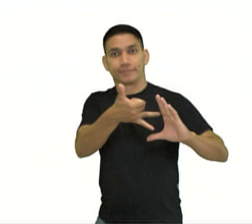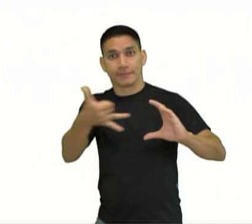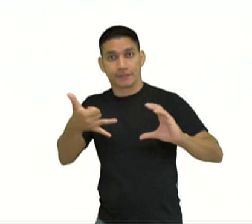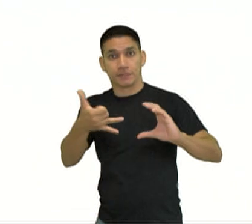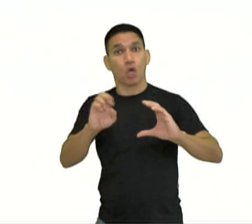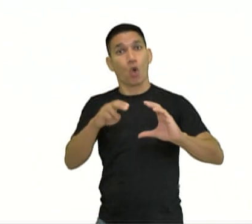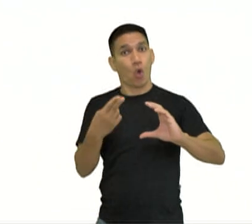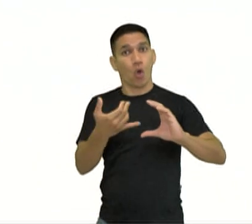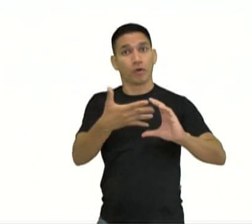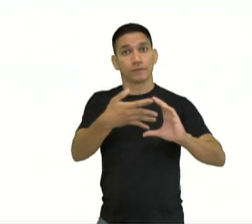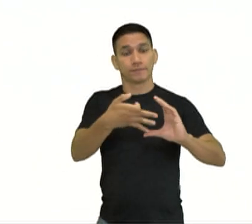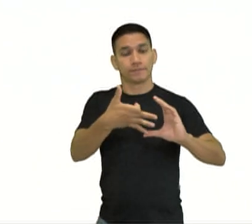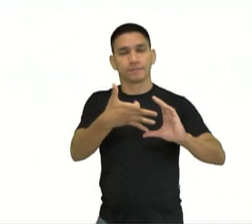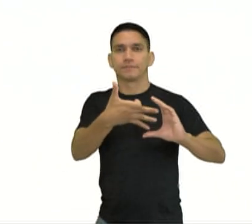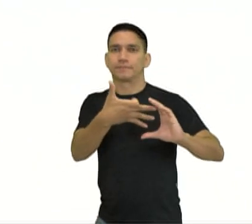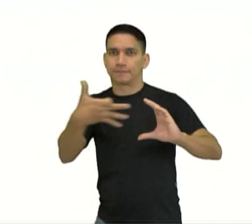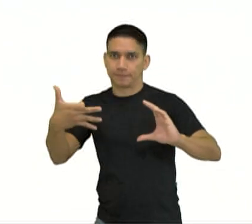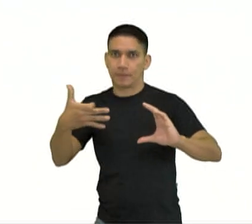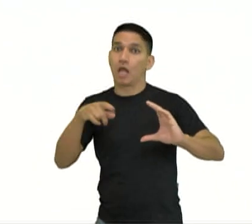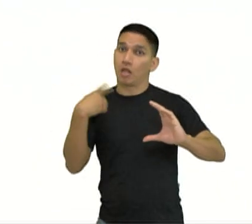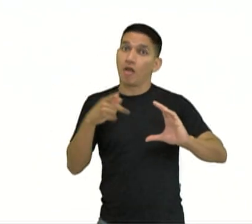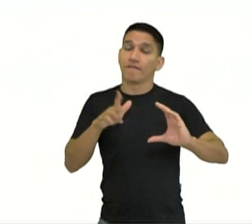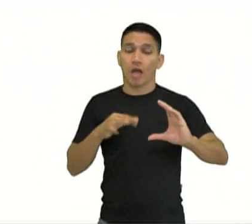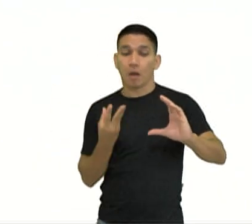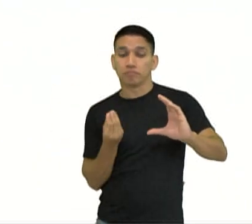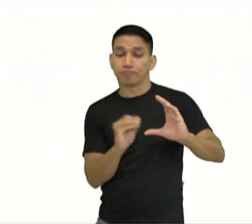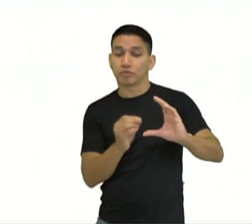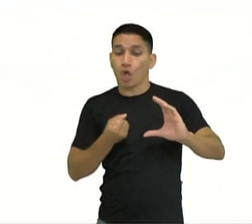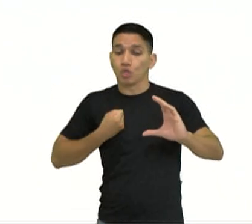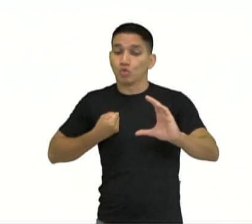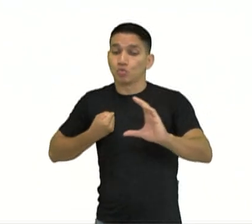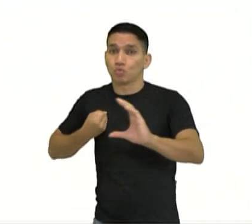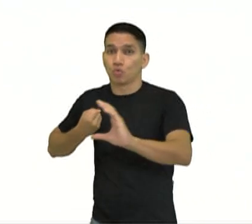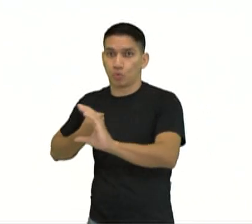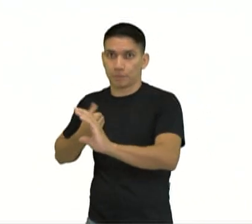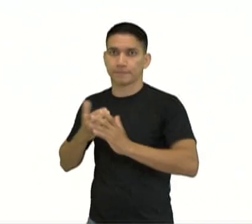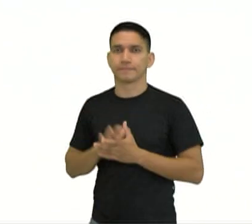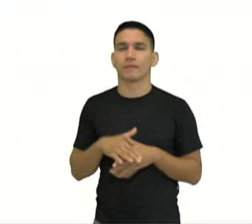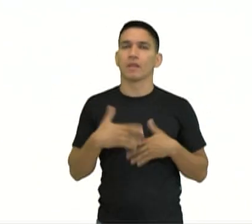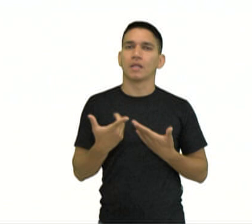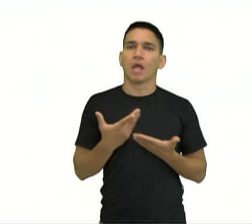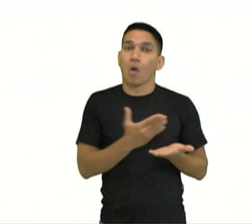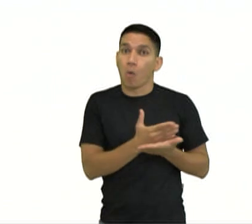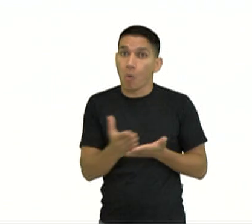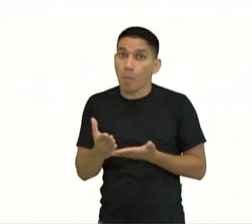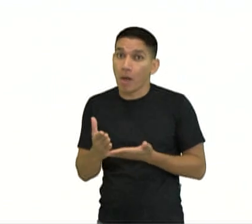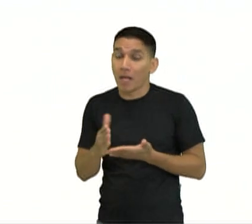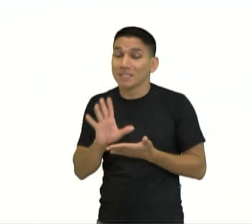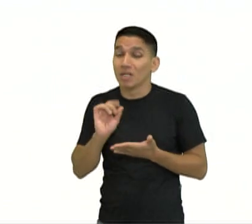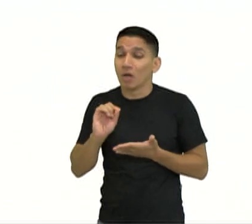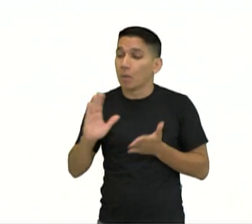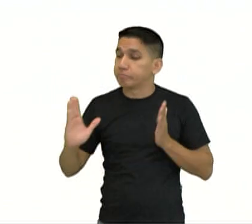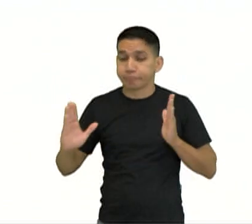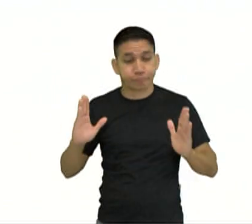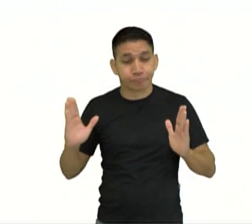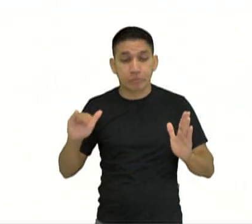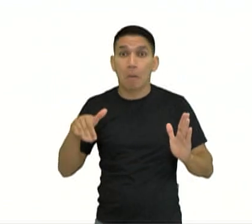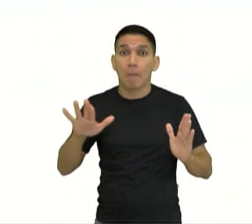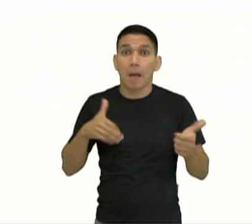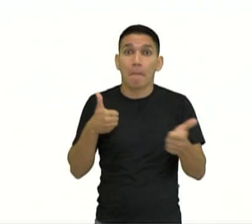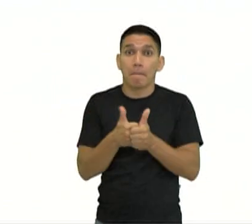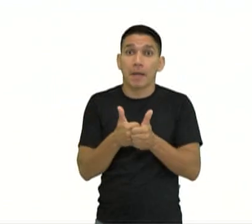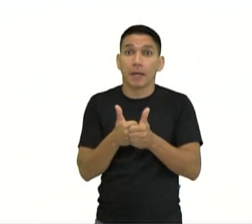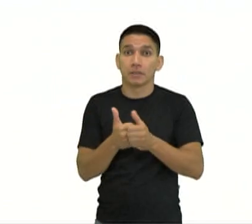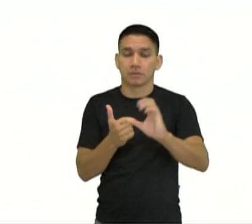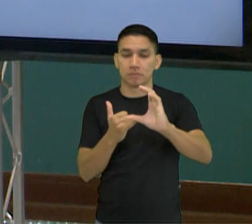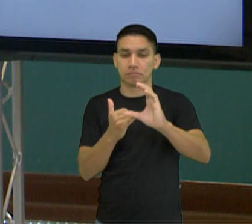vamos numerar esses carbonos. Numerar esses carbonos a partir da extremidade mais próxima da